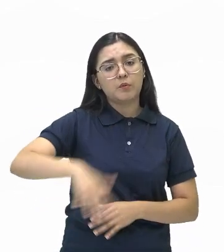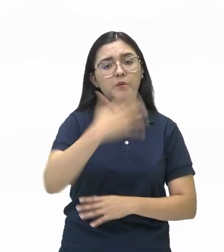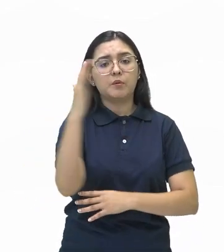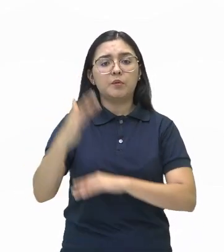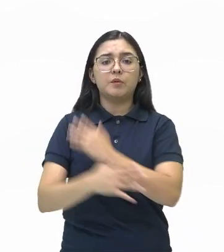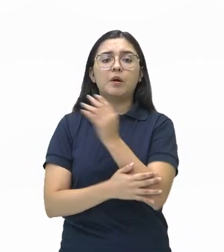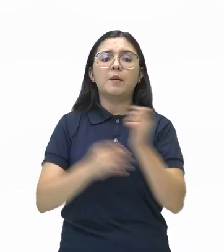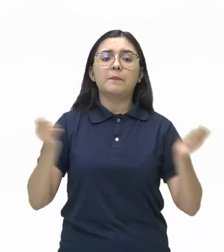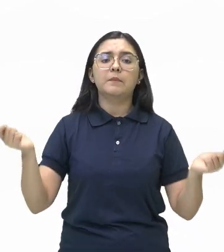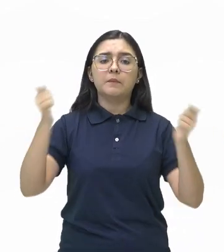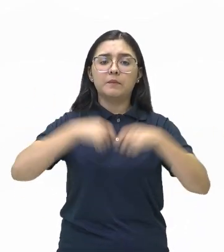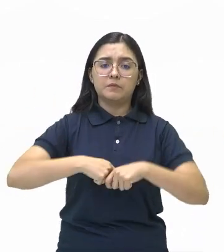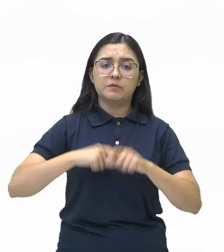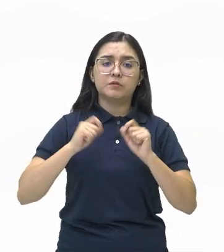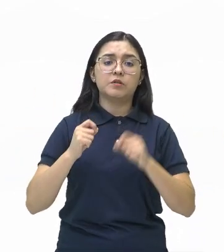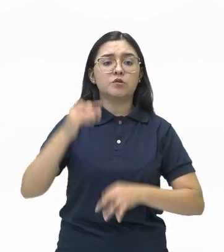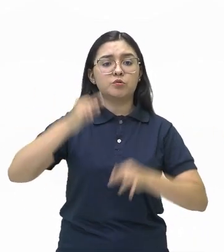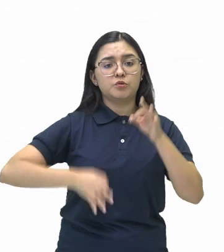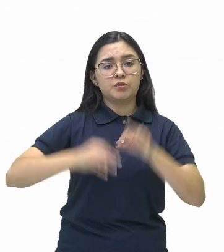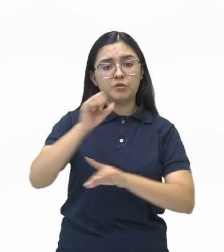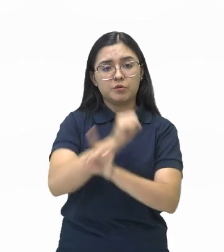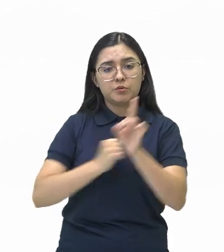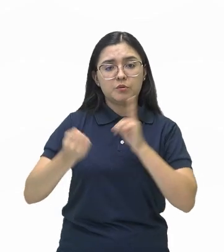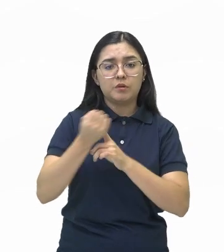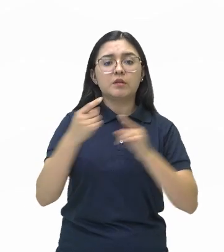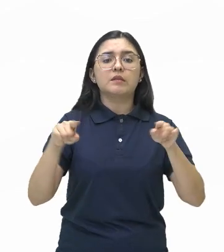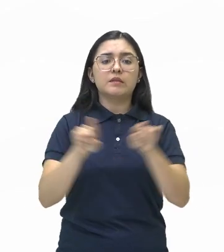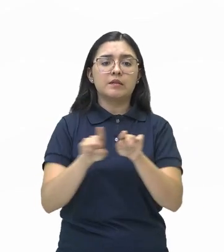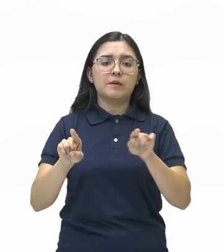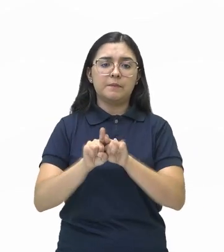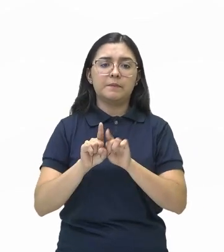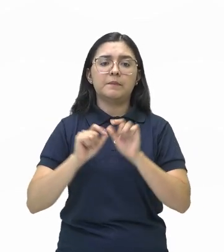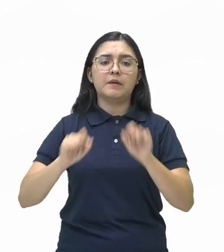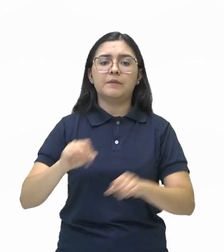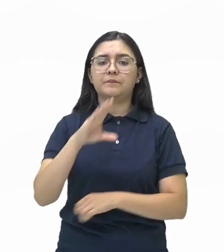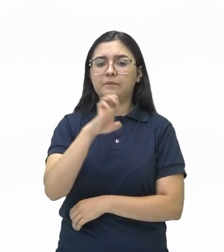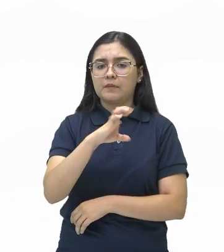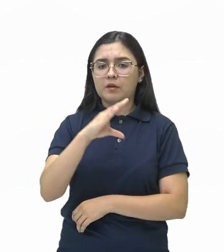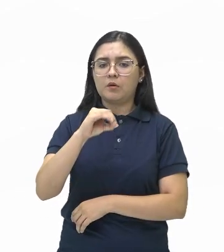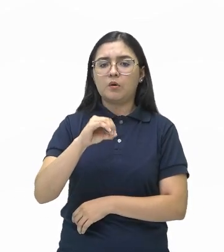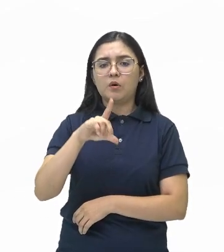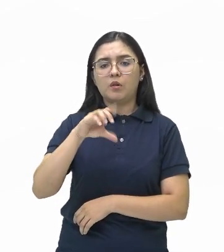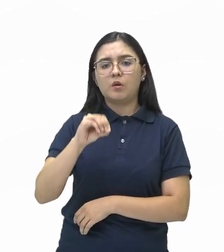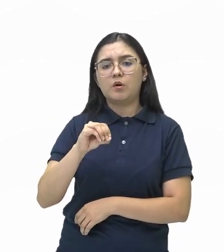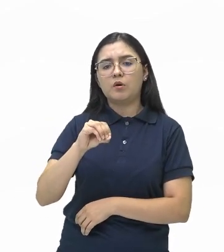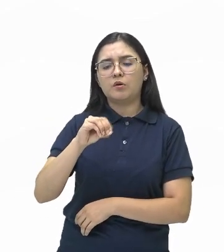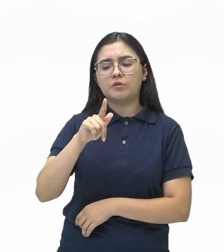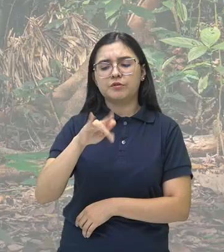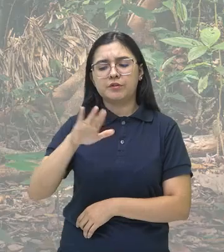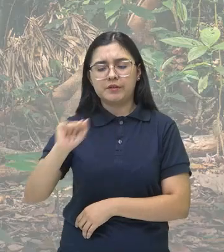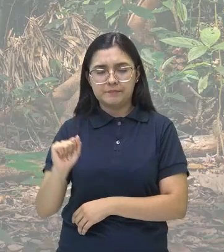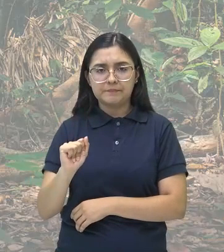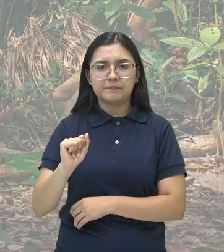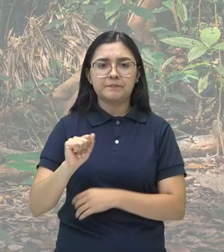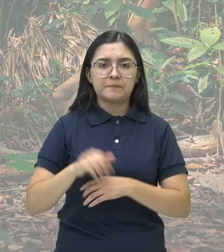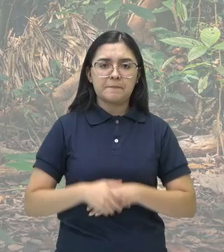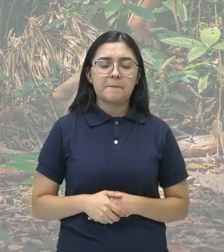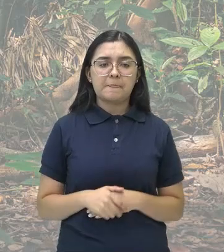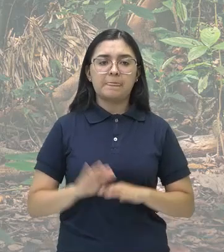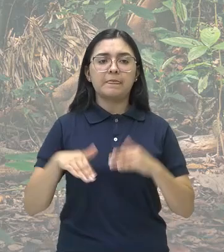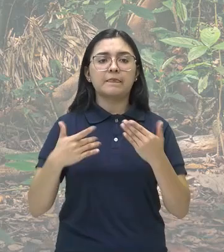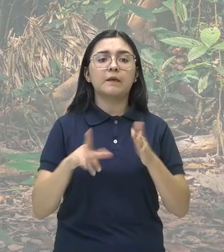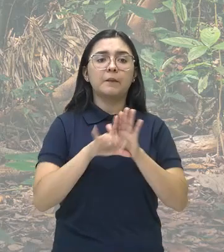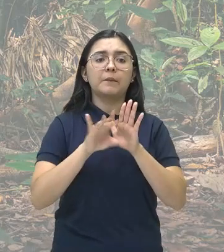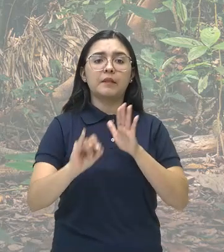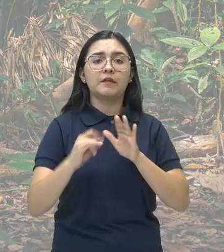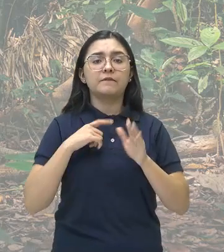a promoção da justiça social e ecológica também, por que não dizer? Tá bom, então? E aí é uma lei